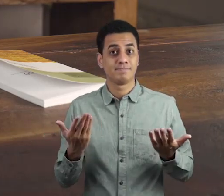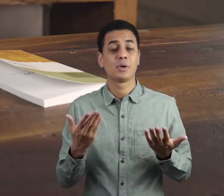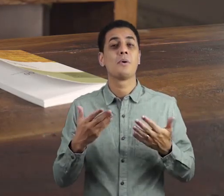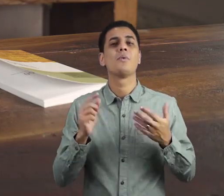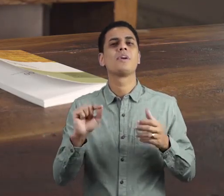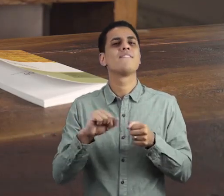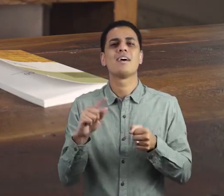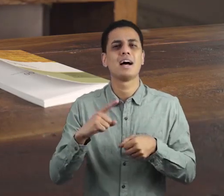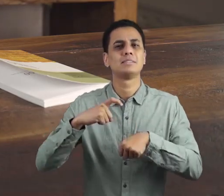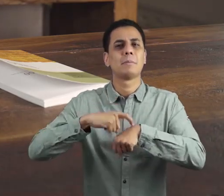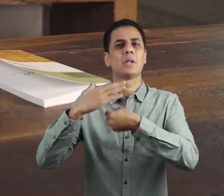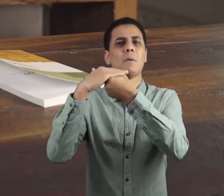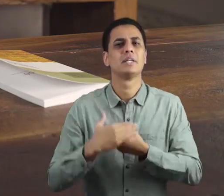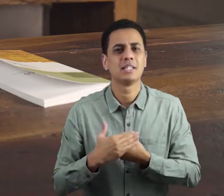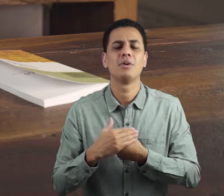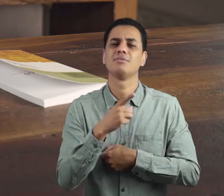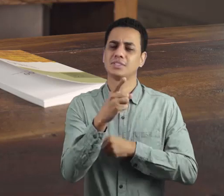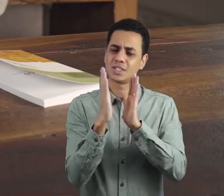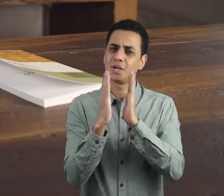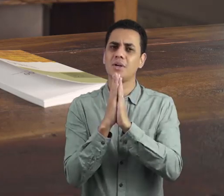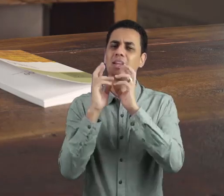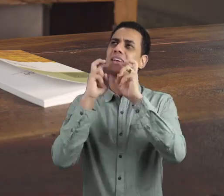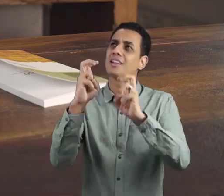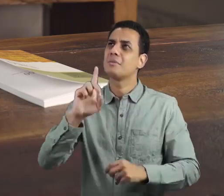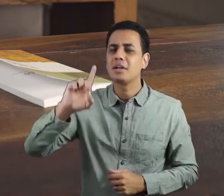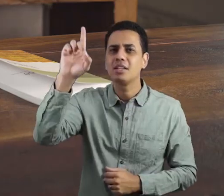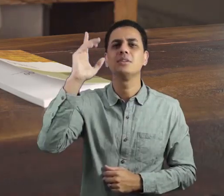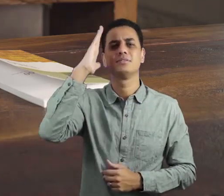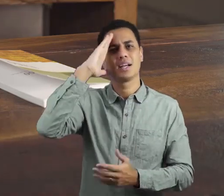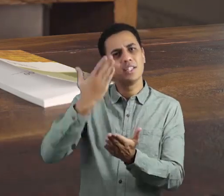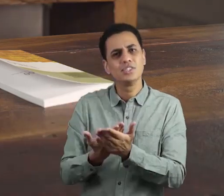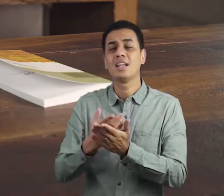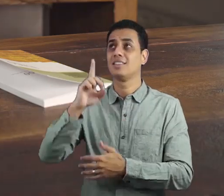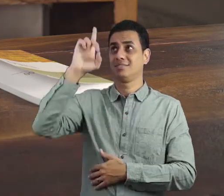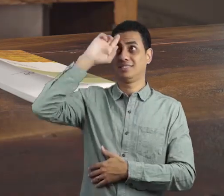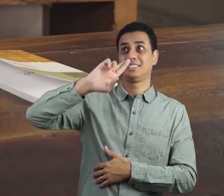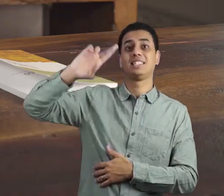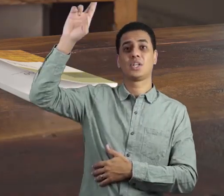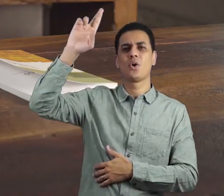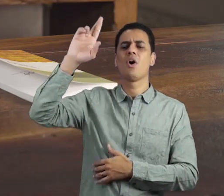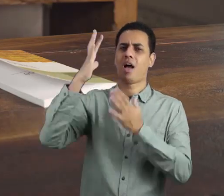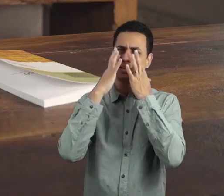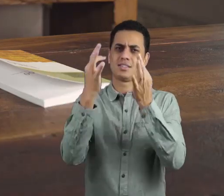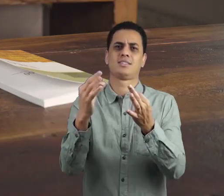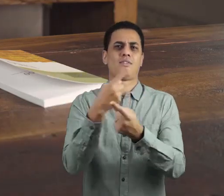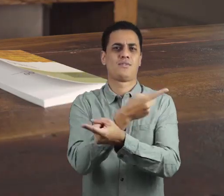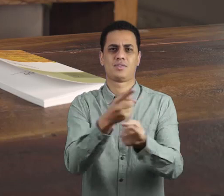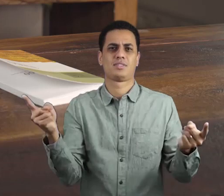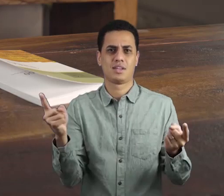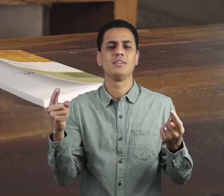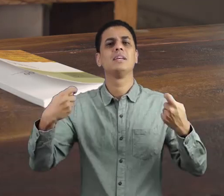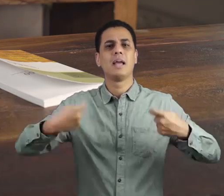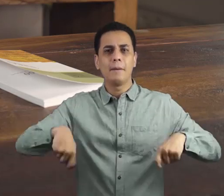passou um mês, dois meses, três meses. Já passou um ano, já passaram-se anos. E nada da justiça aguarde.